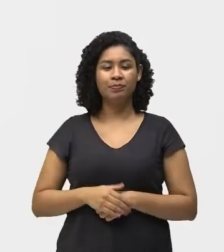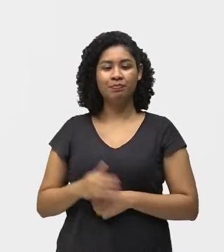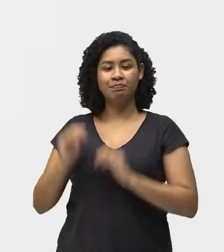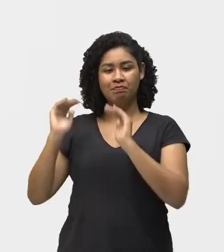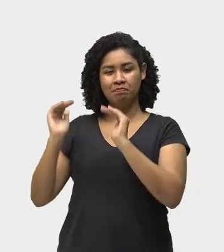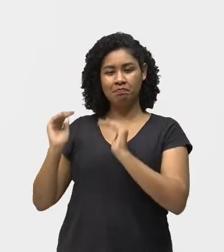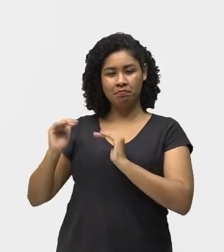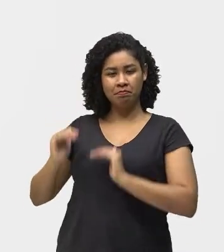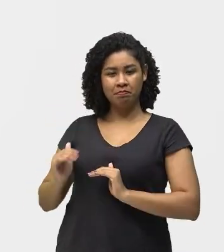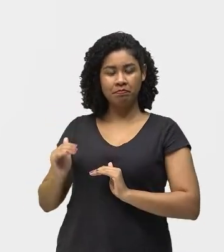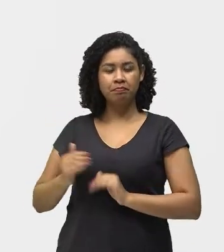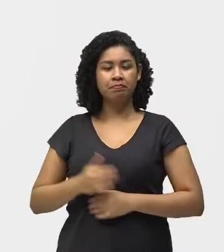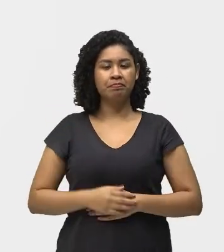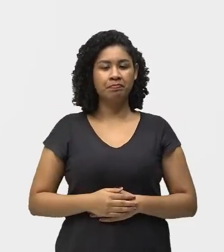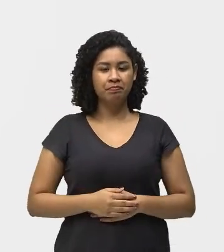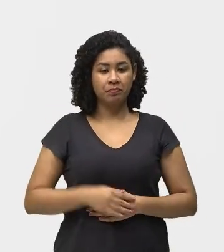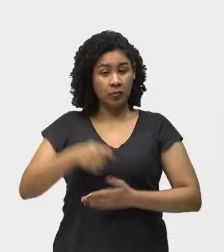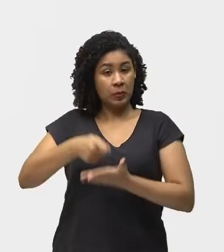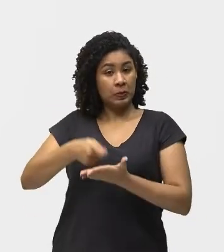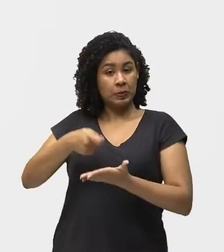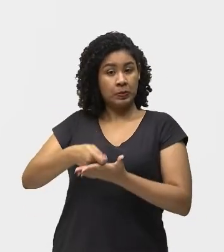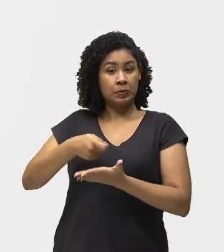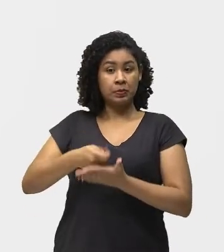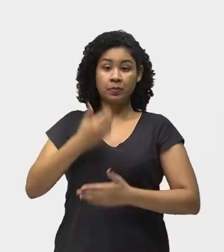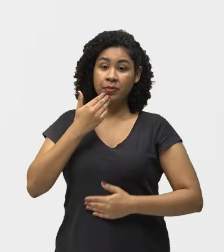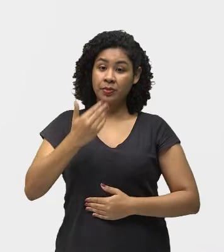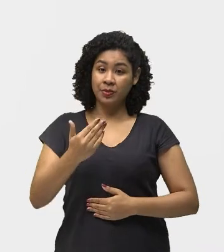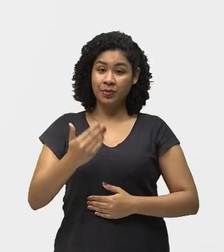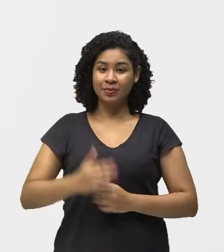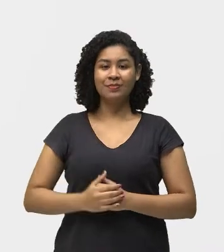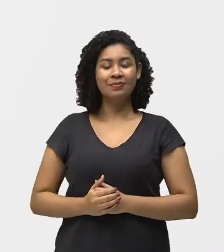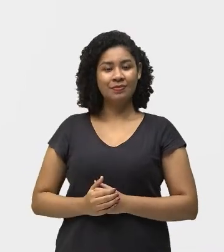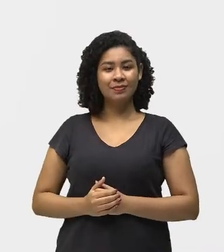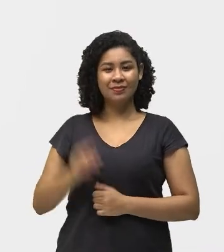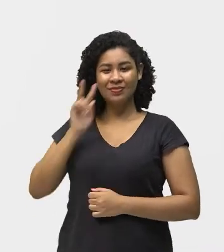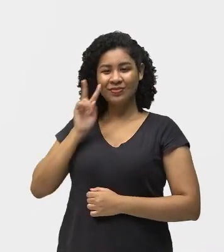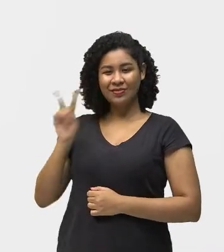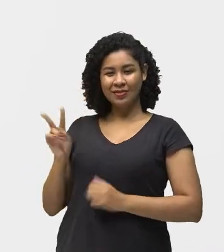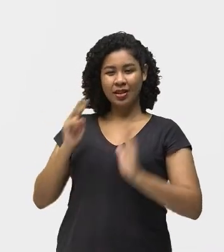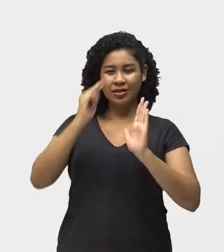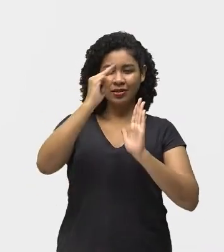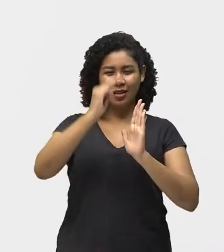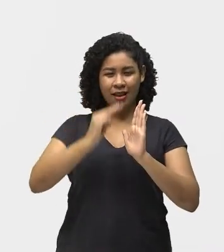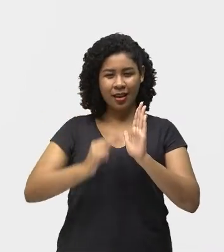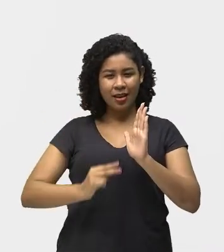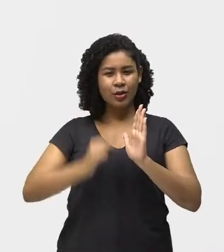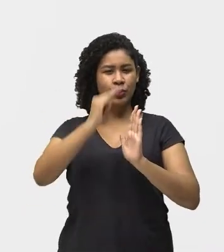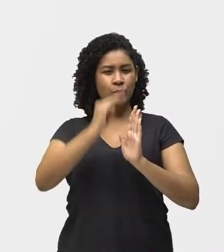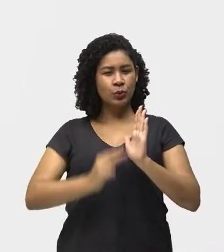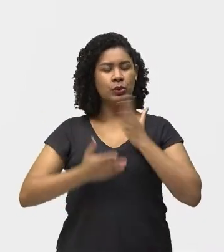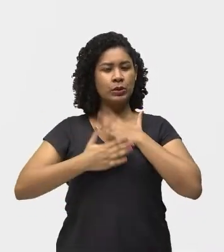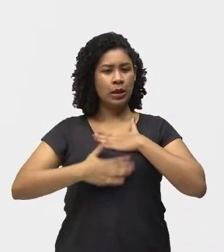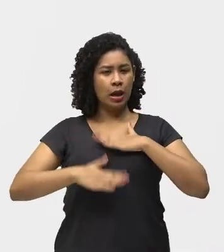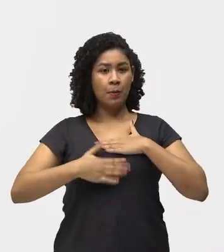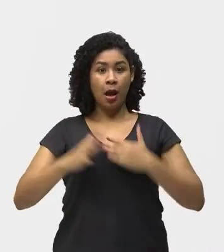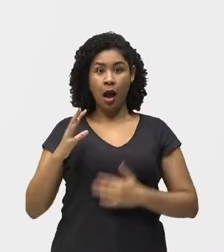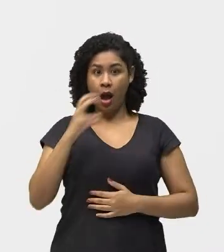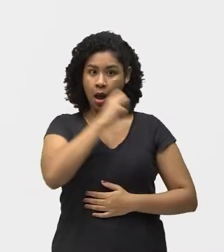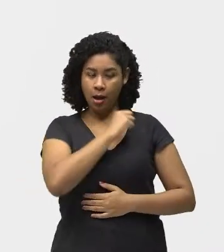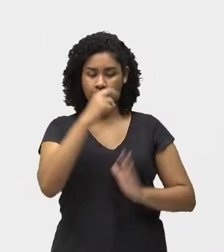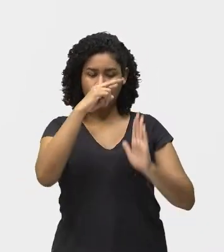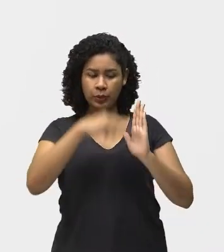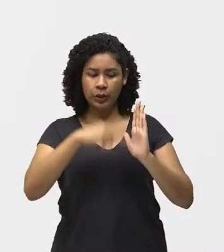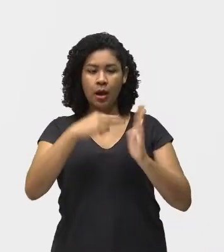require, exigir. Bem, então vocês puderam acompanhar o texto que nós vamos trabalhar, fiz uma leitura rápida, porque a gente vai voltar